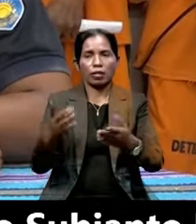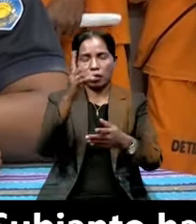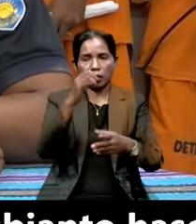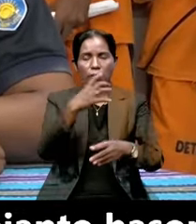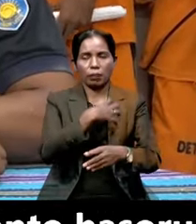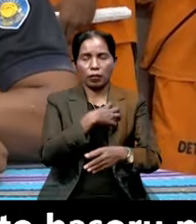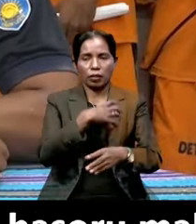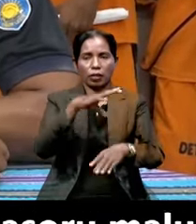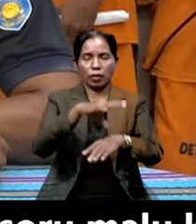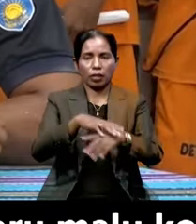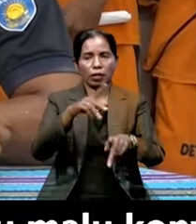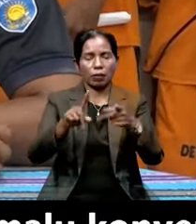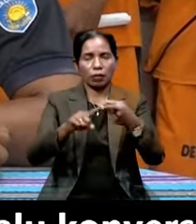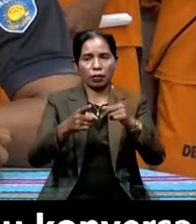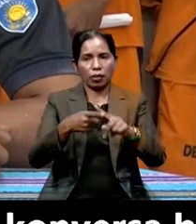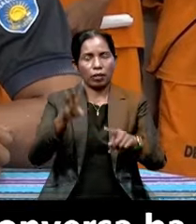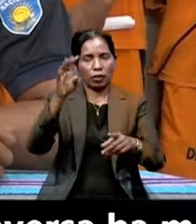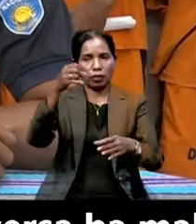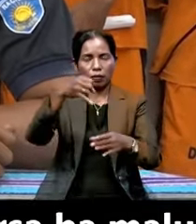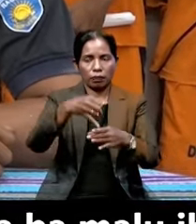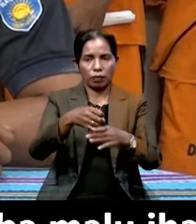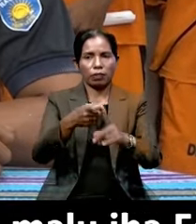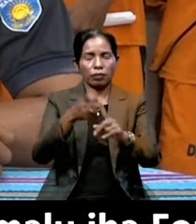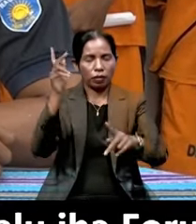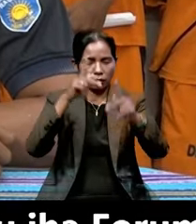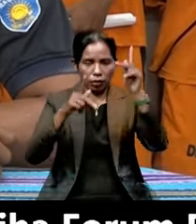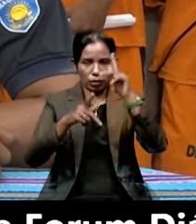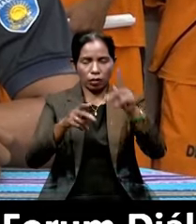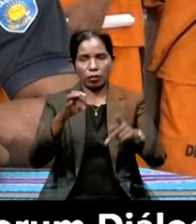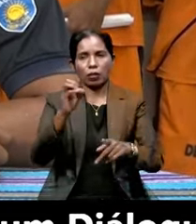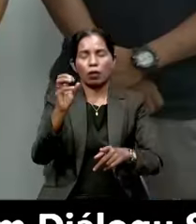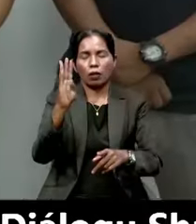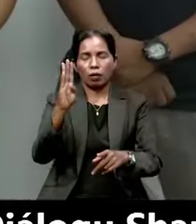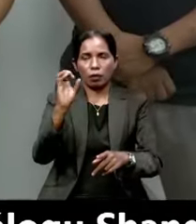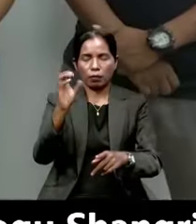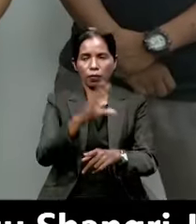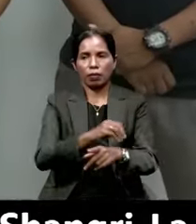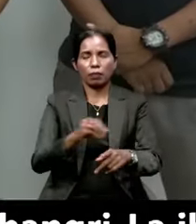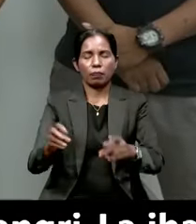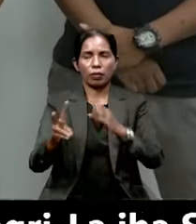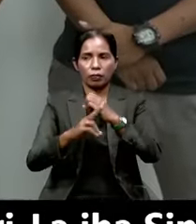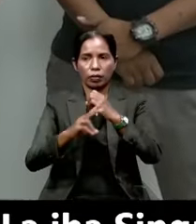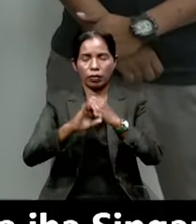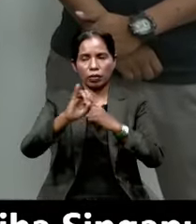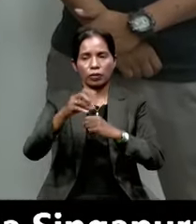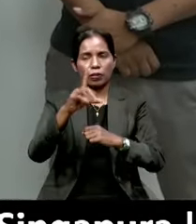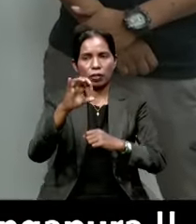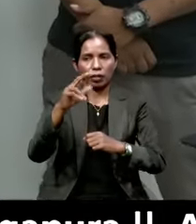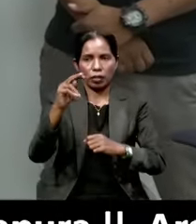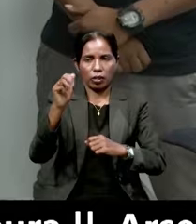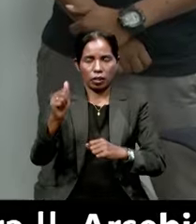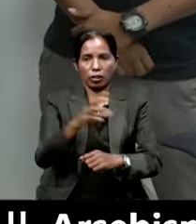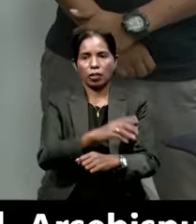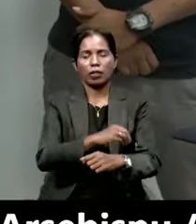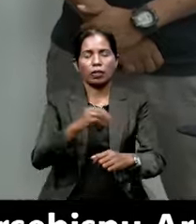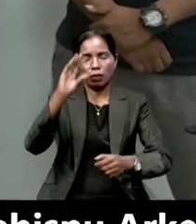ono honia maluk nain hat ne be envolve direita ia caso roubo no tentativa homicídio ba vítima Juliana Elizabeth Fangidai